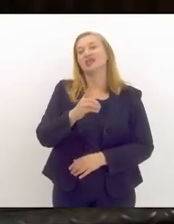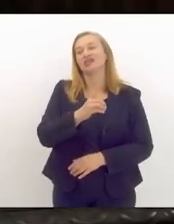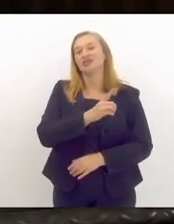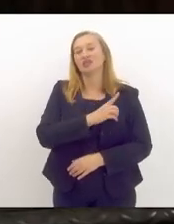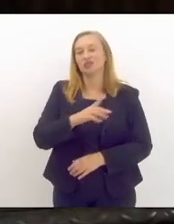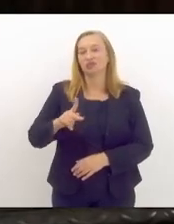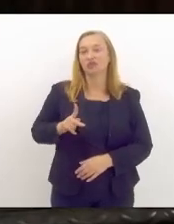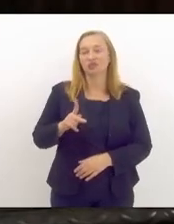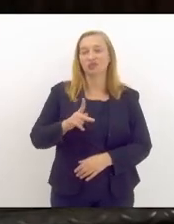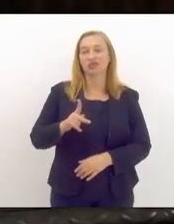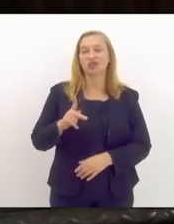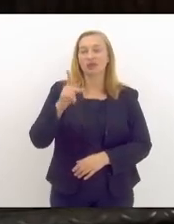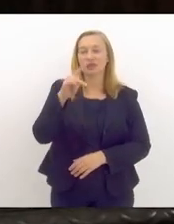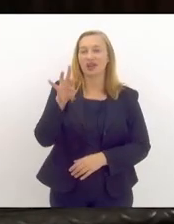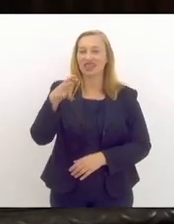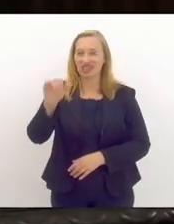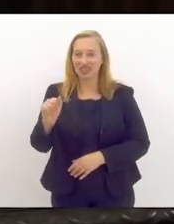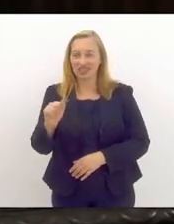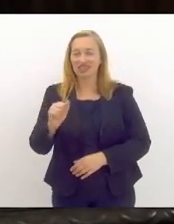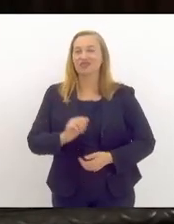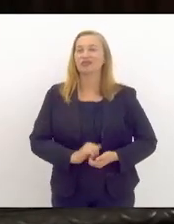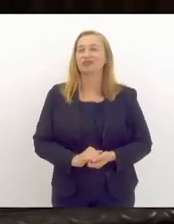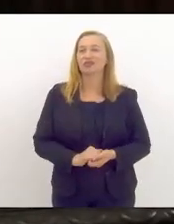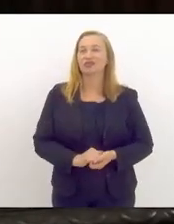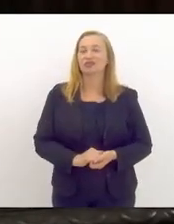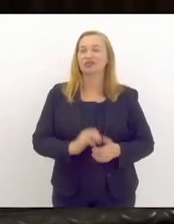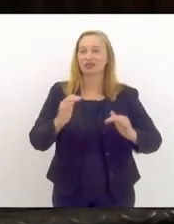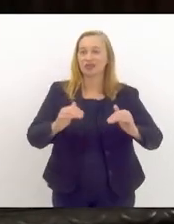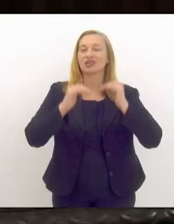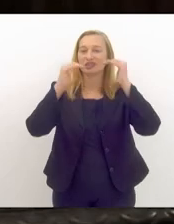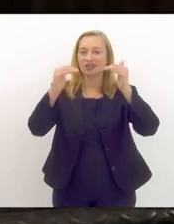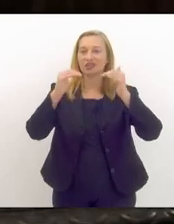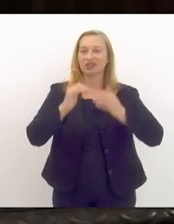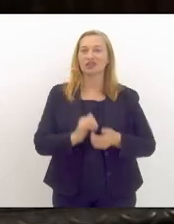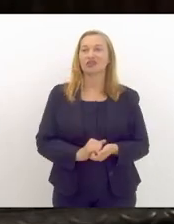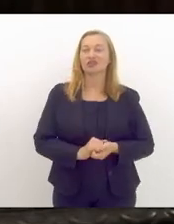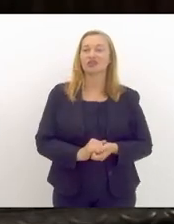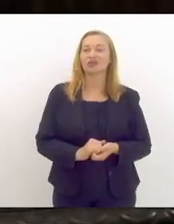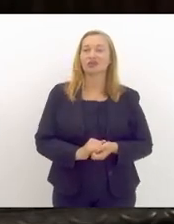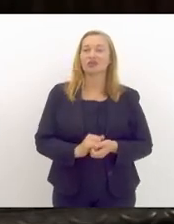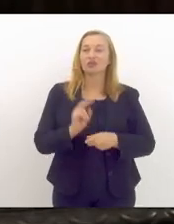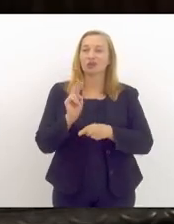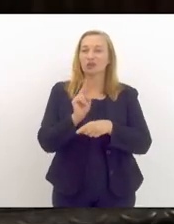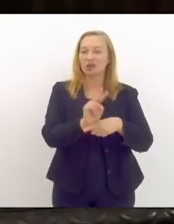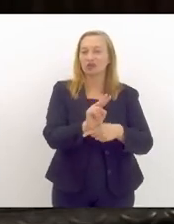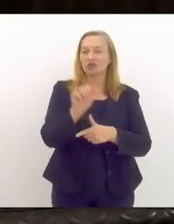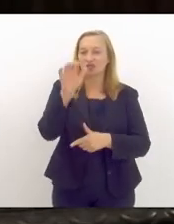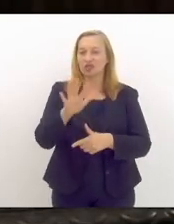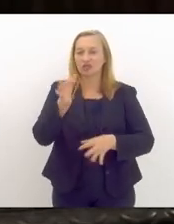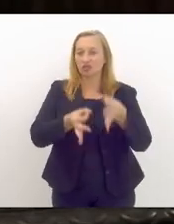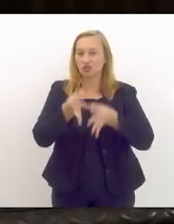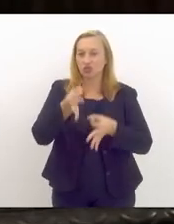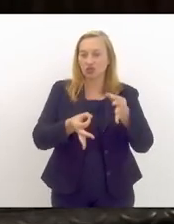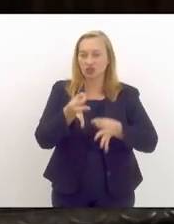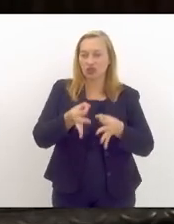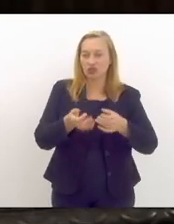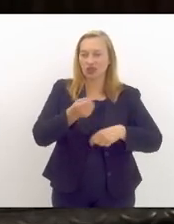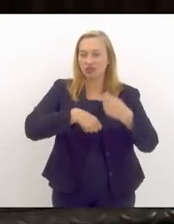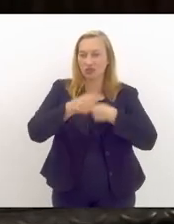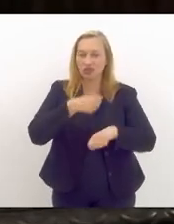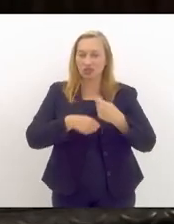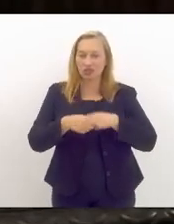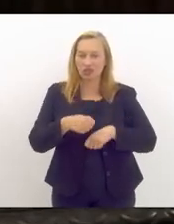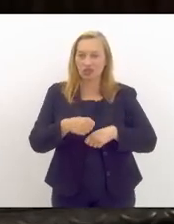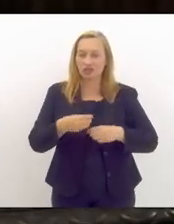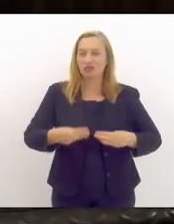Janeiro, doutora Patrícia Cardoso, o excelentíssimo subprocurador-geral de Justiça de Administração do Ministério Público,